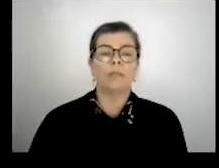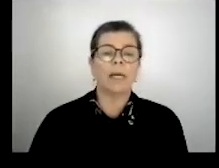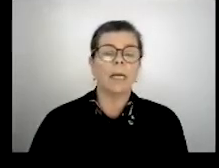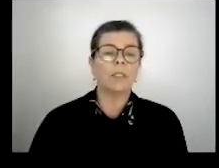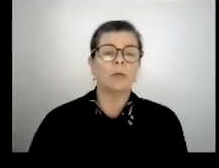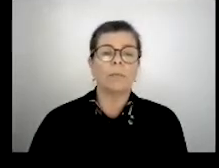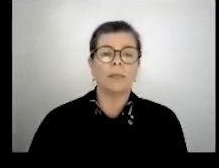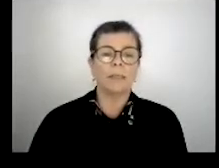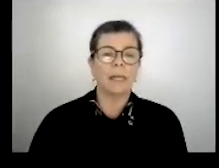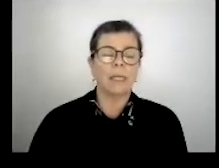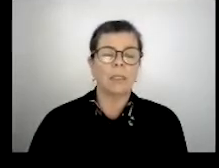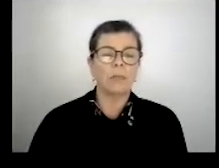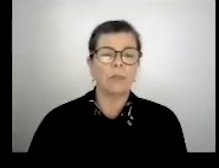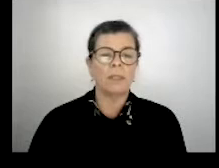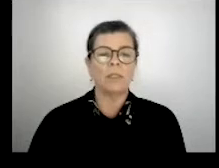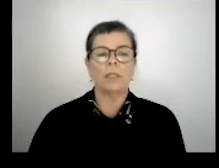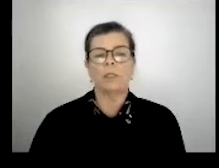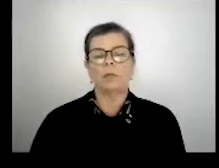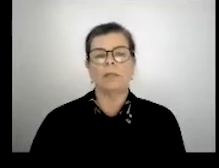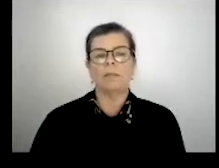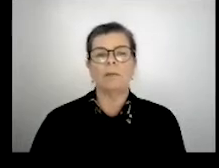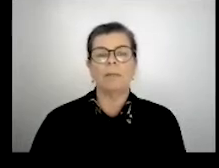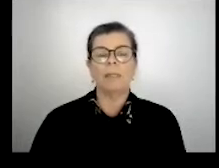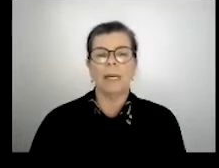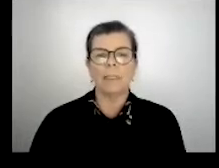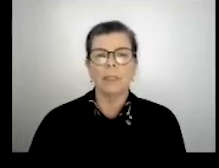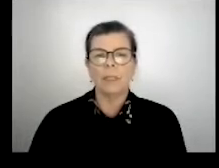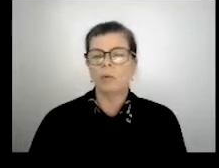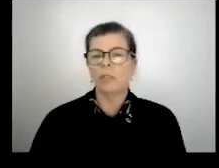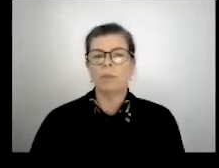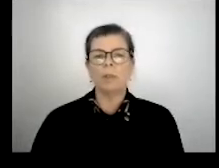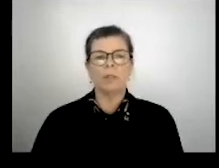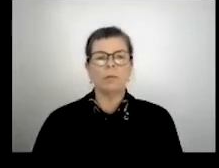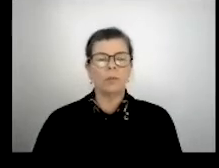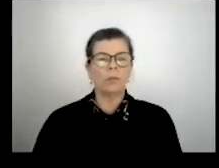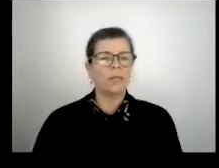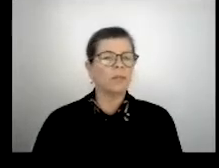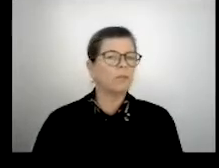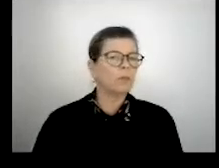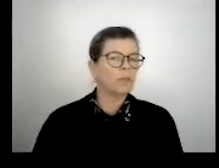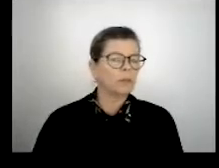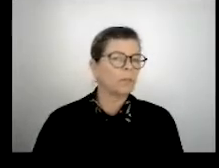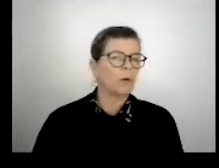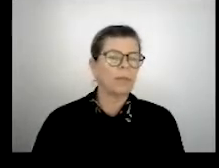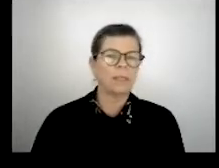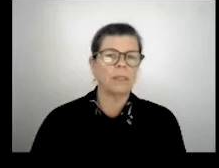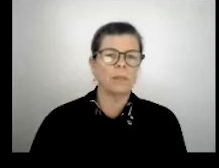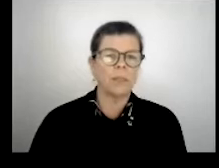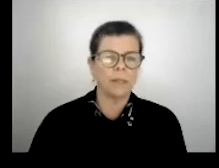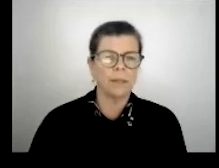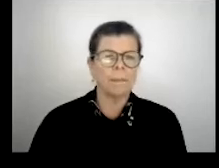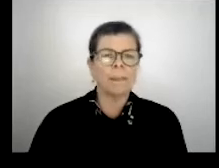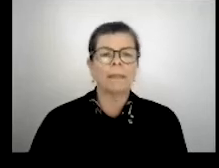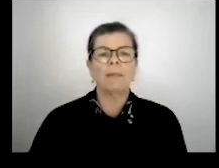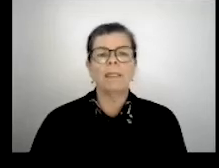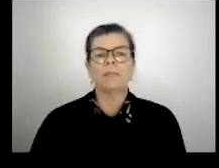grande gravidade, complexidade, que nos exigem grande conhecimento e habilidade. Procedimentos cirúrgicos esses muito dentro da própria sala de